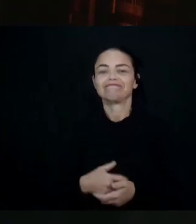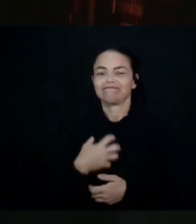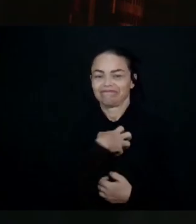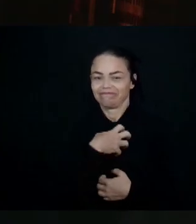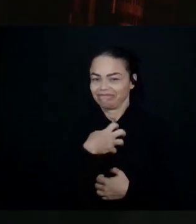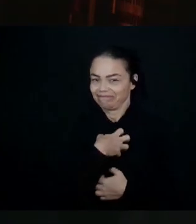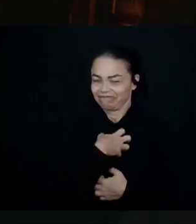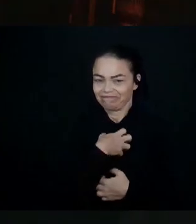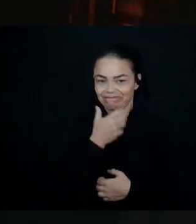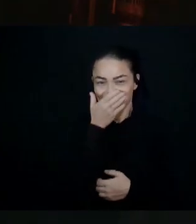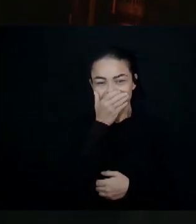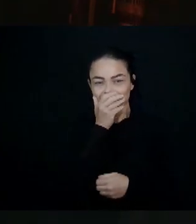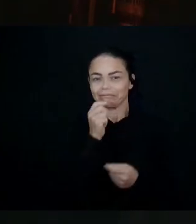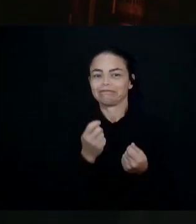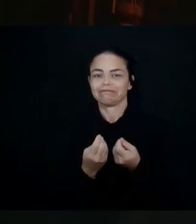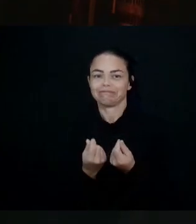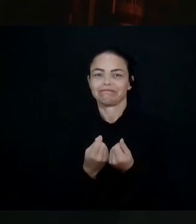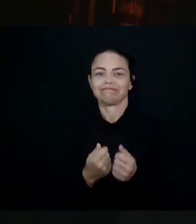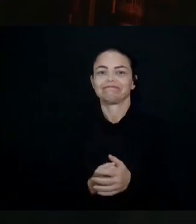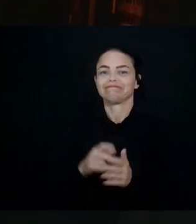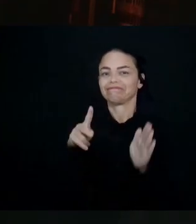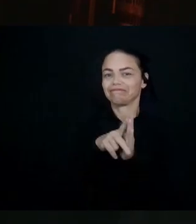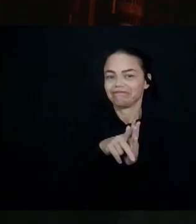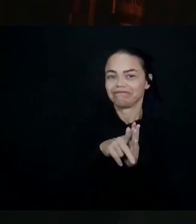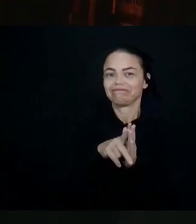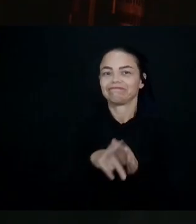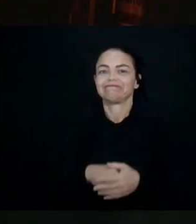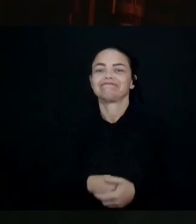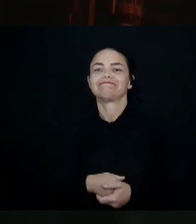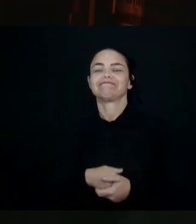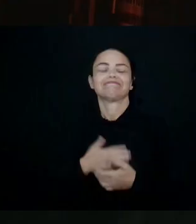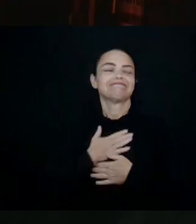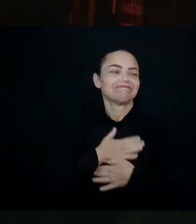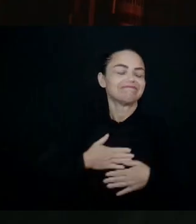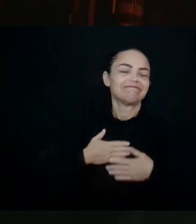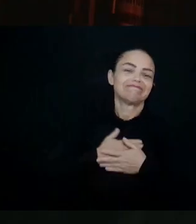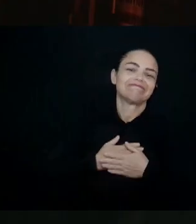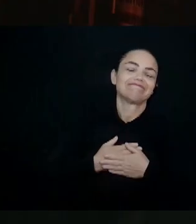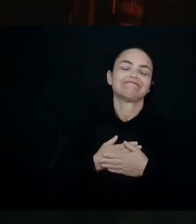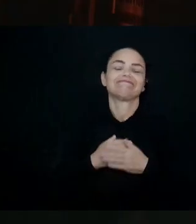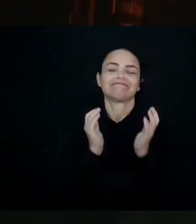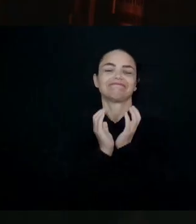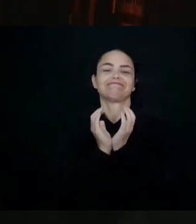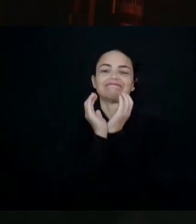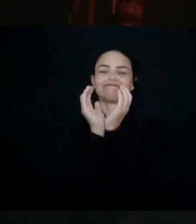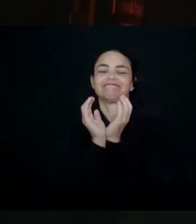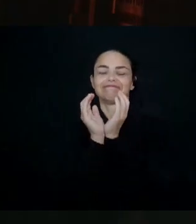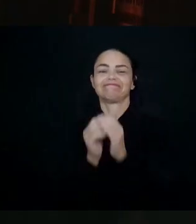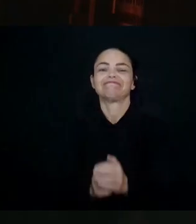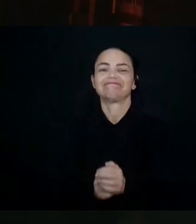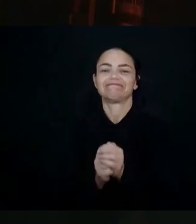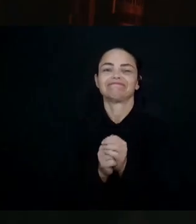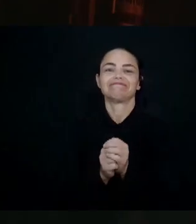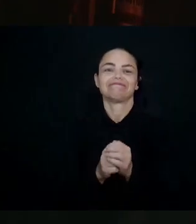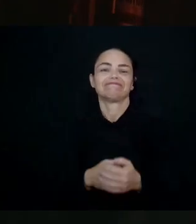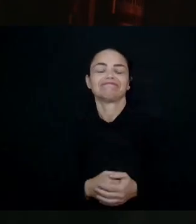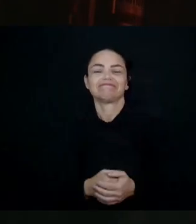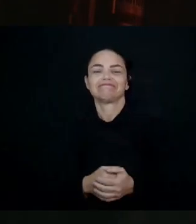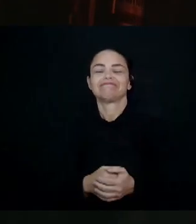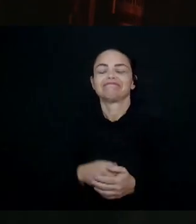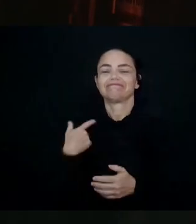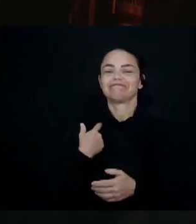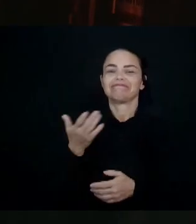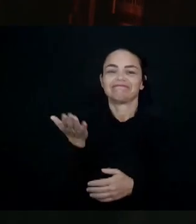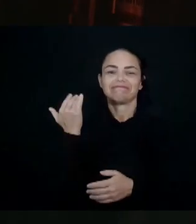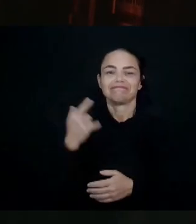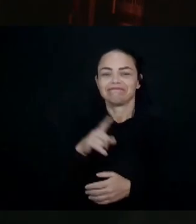a sensação de pertencimento, Sim. né? Que a Copa do Mundo traz. Nós fizemos um programa há dias atrás